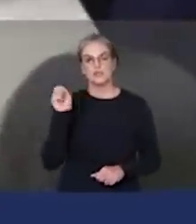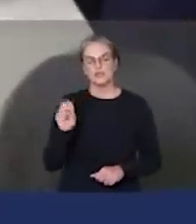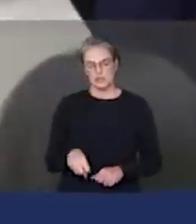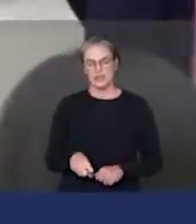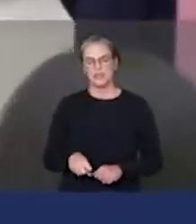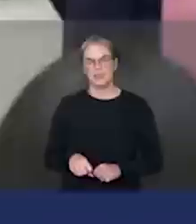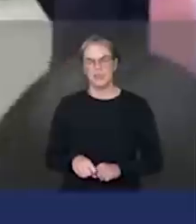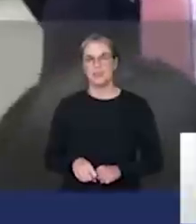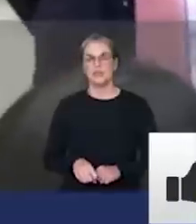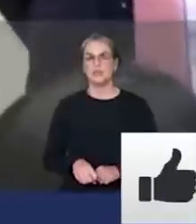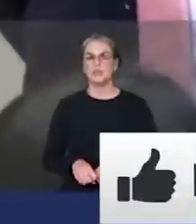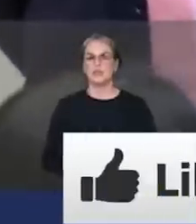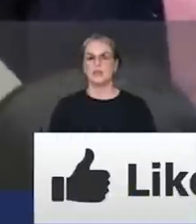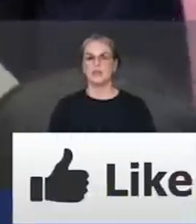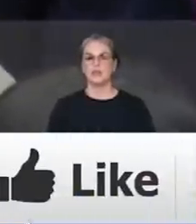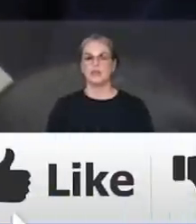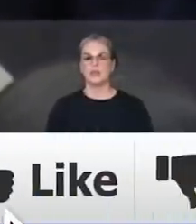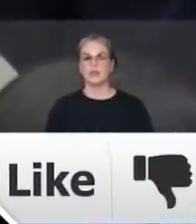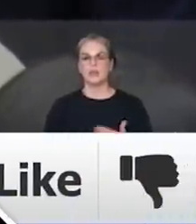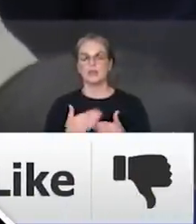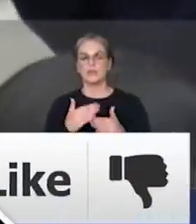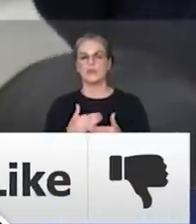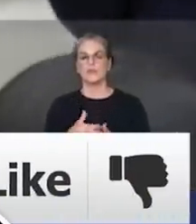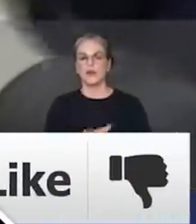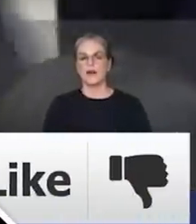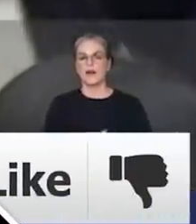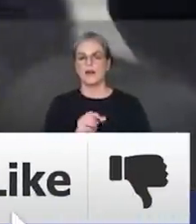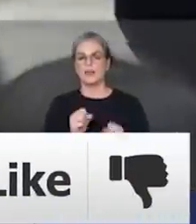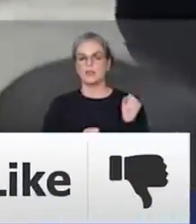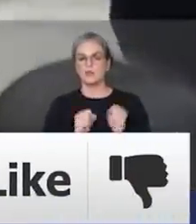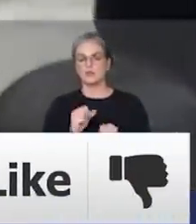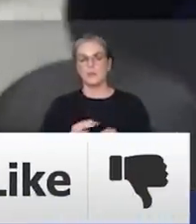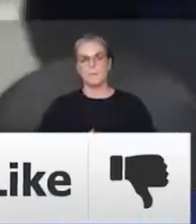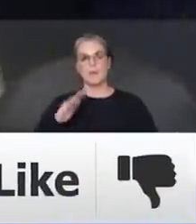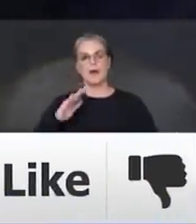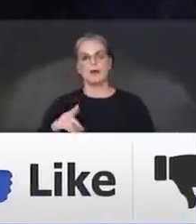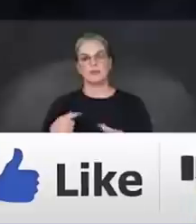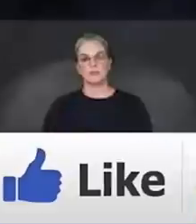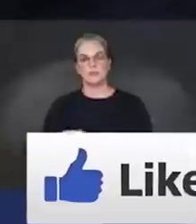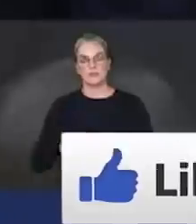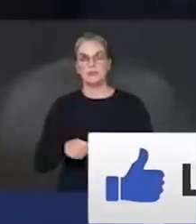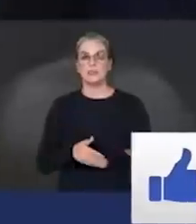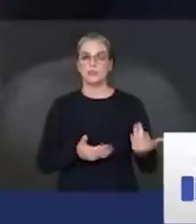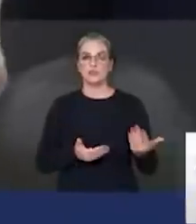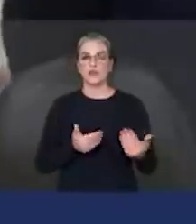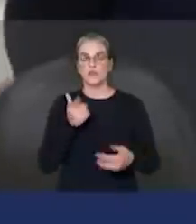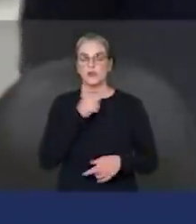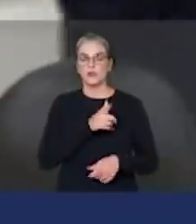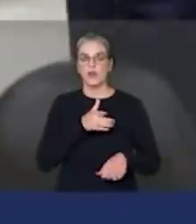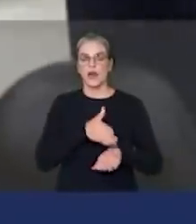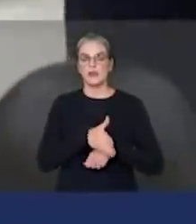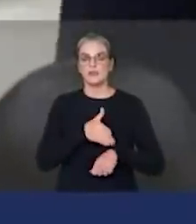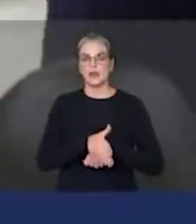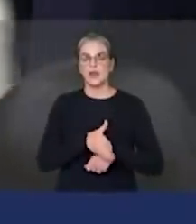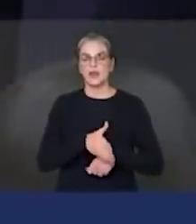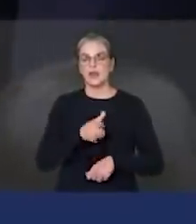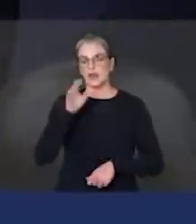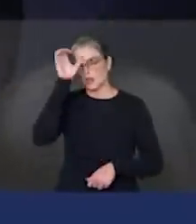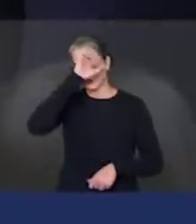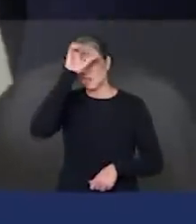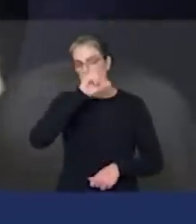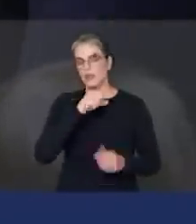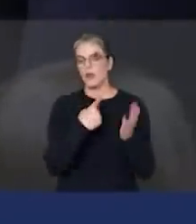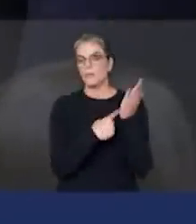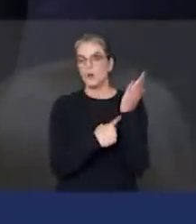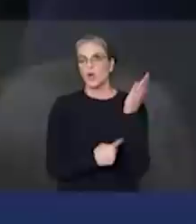possa desenvolver a nossa indústria ainda mais desenvolver fazer todos os pelos aos jovens tenham acesso ao ensino de programação a ensino de